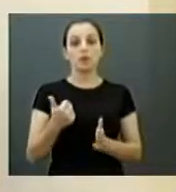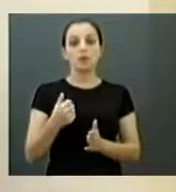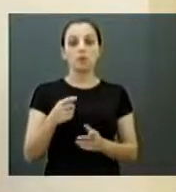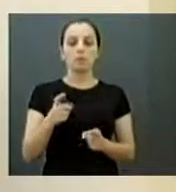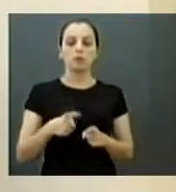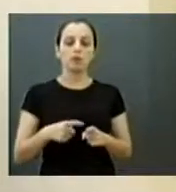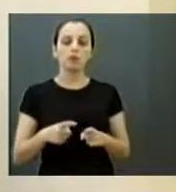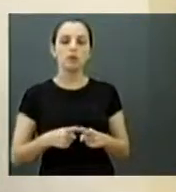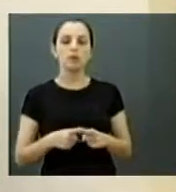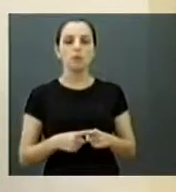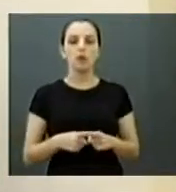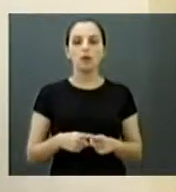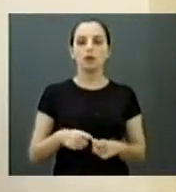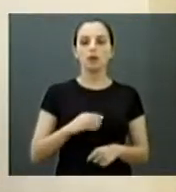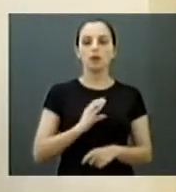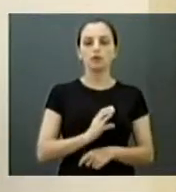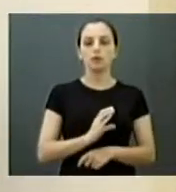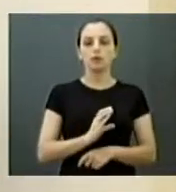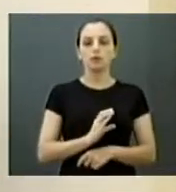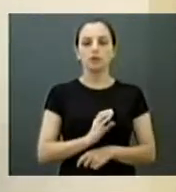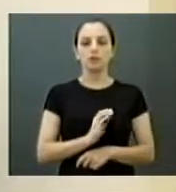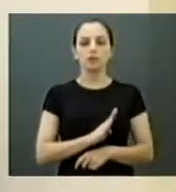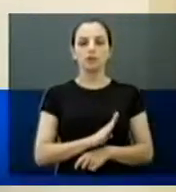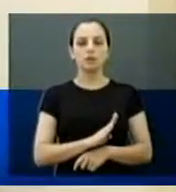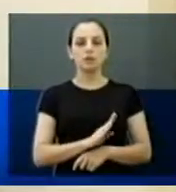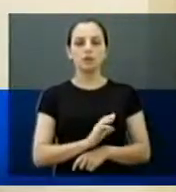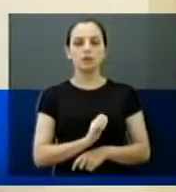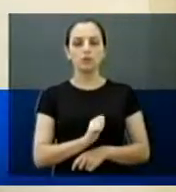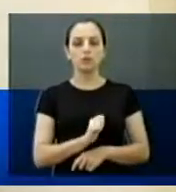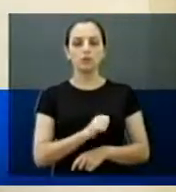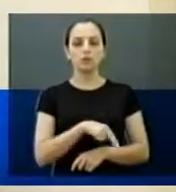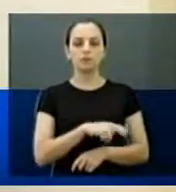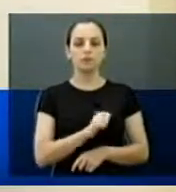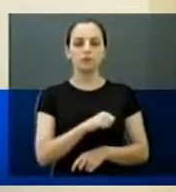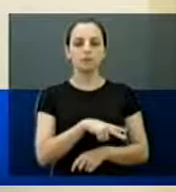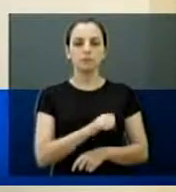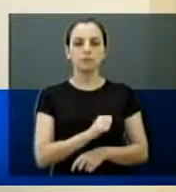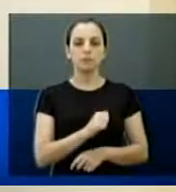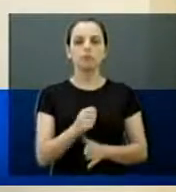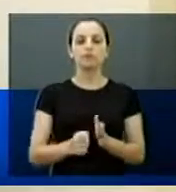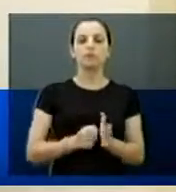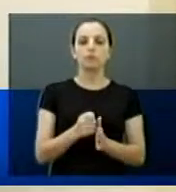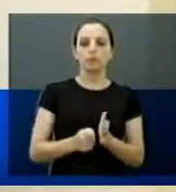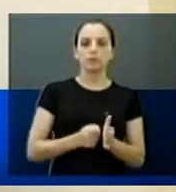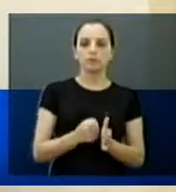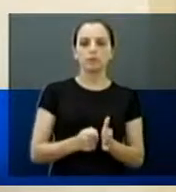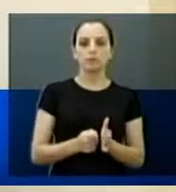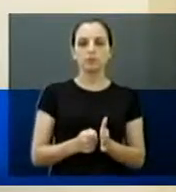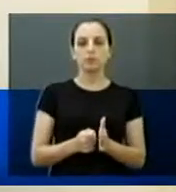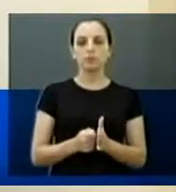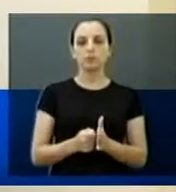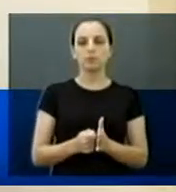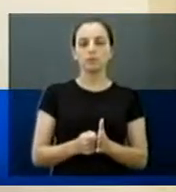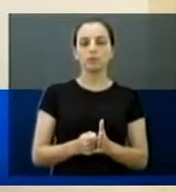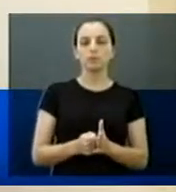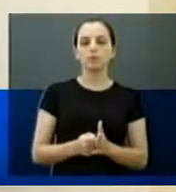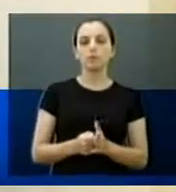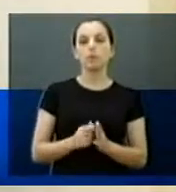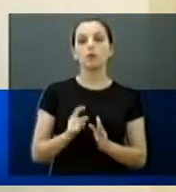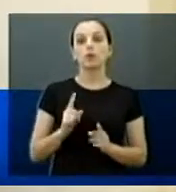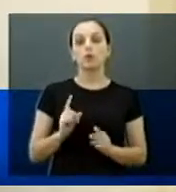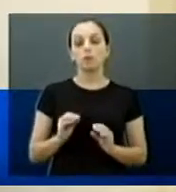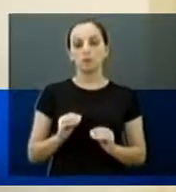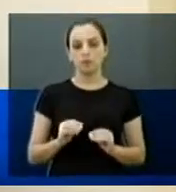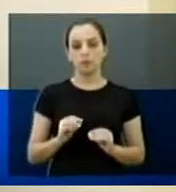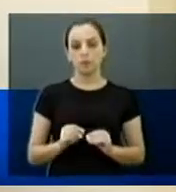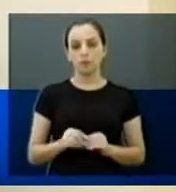Araraquara. Peço aos colegas médicos e à população que a receba bem. Pois, no meu